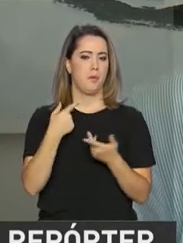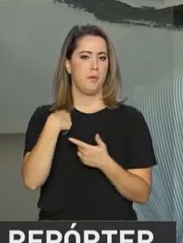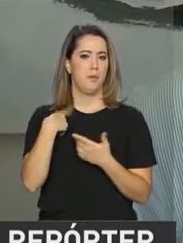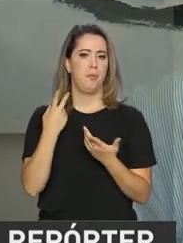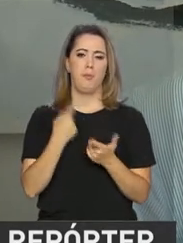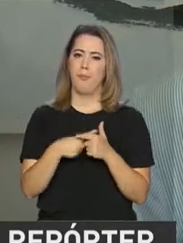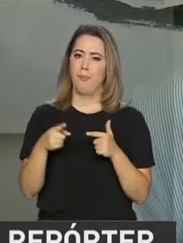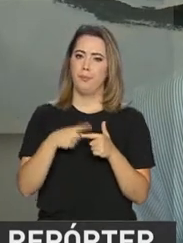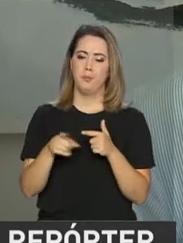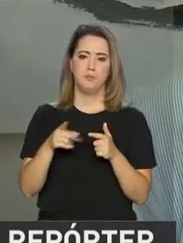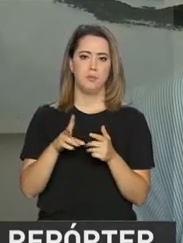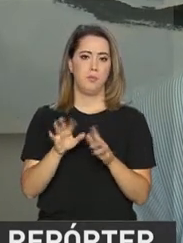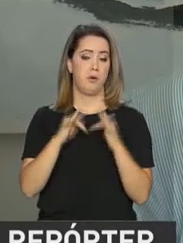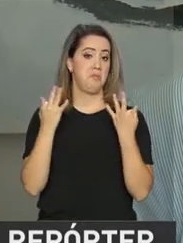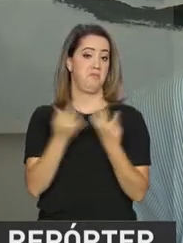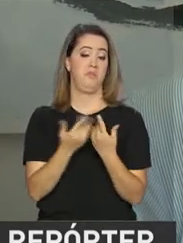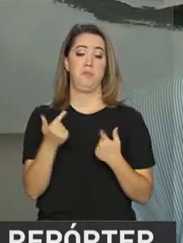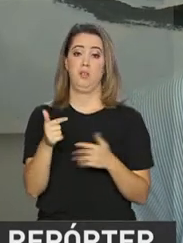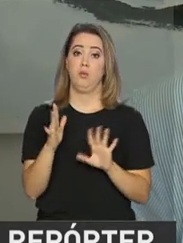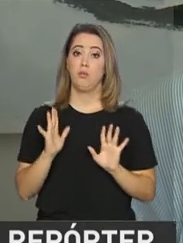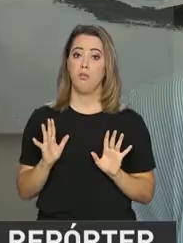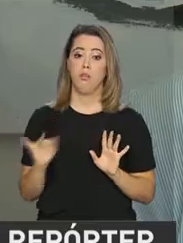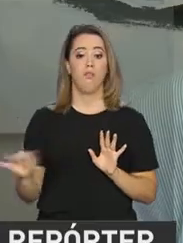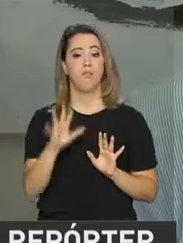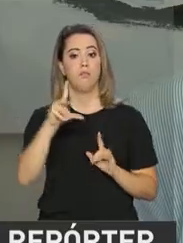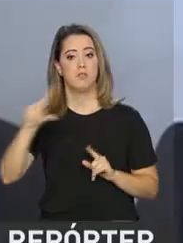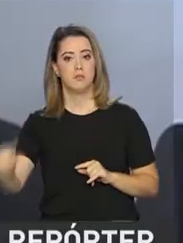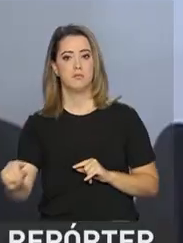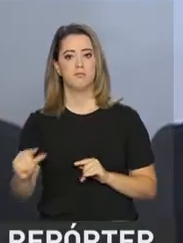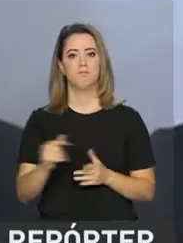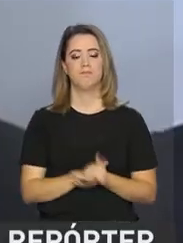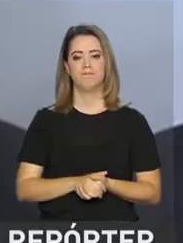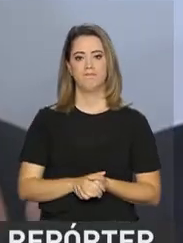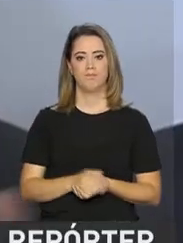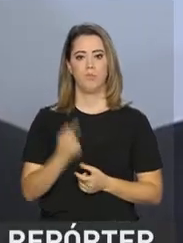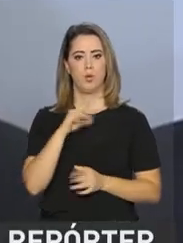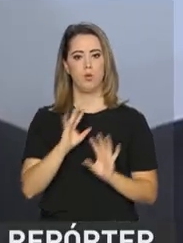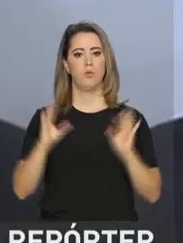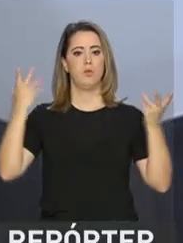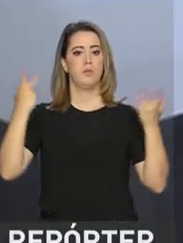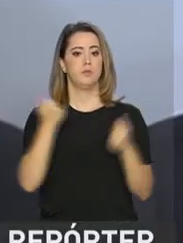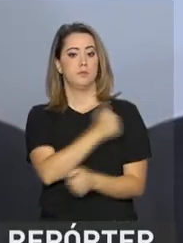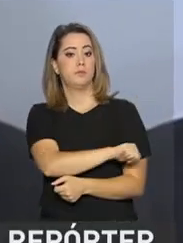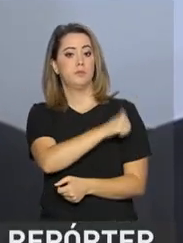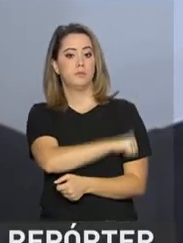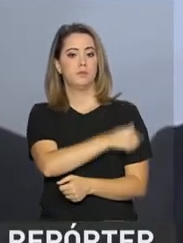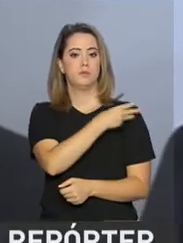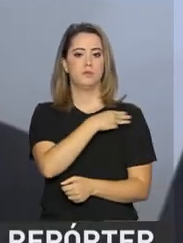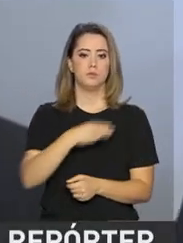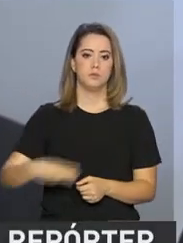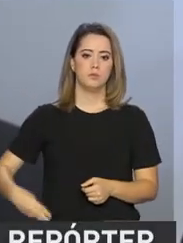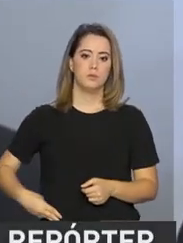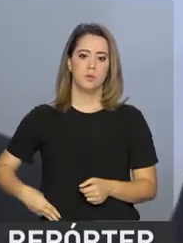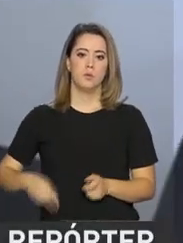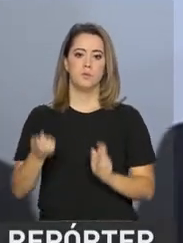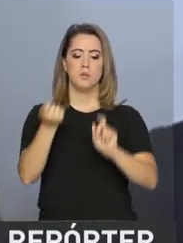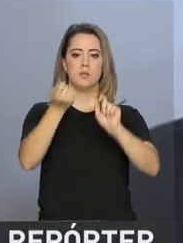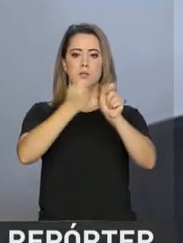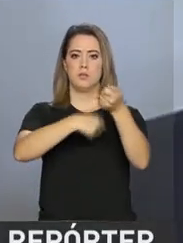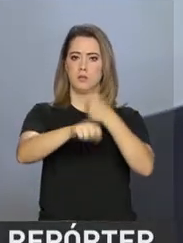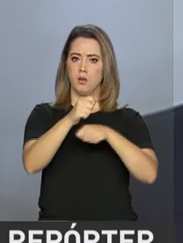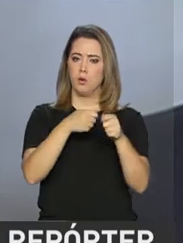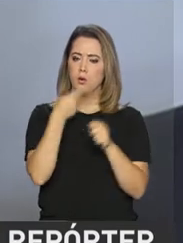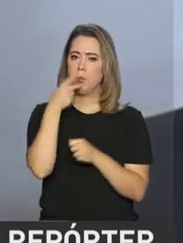penalização em 2017 e 2020 evento no rio de janeiro o ministro da fazenda henrique meirelles